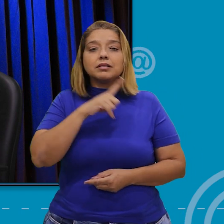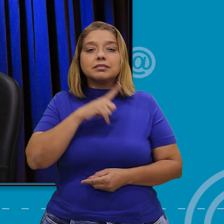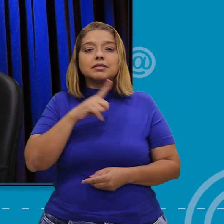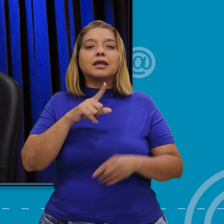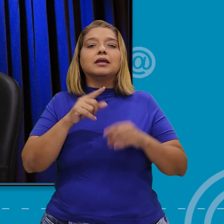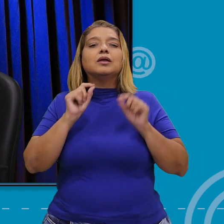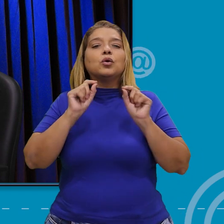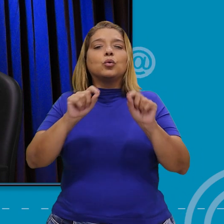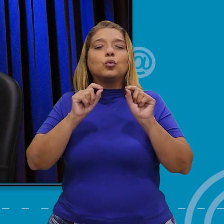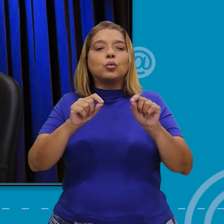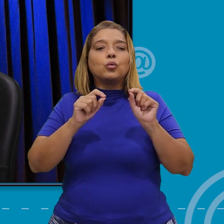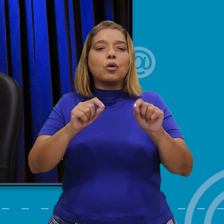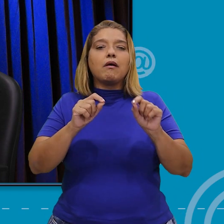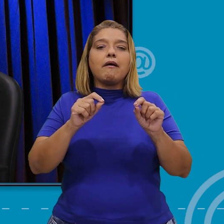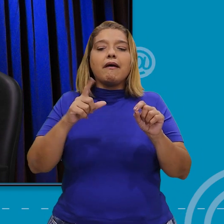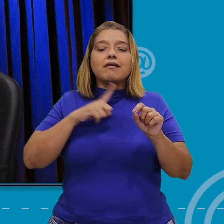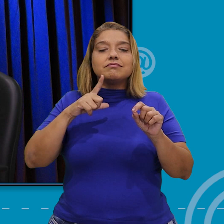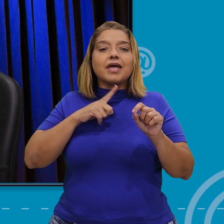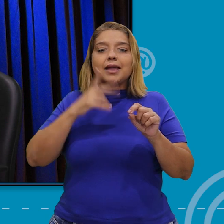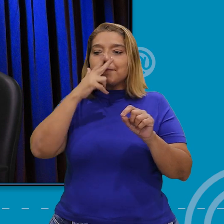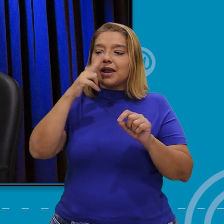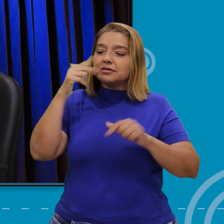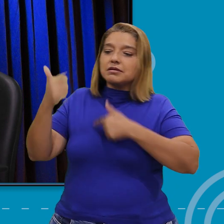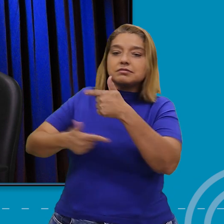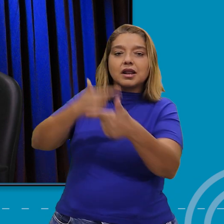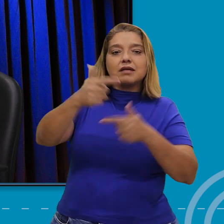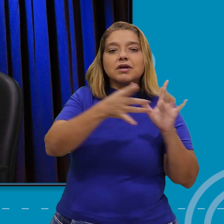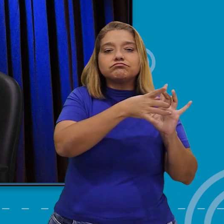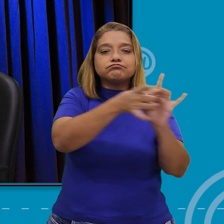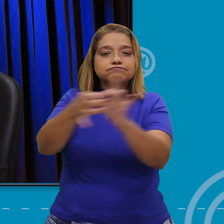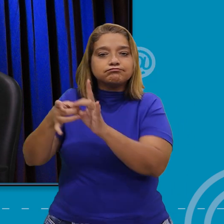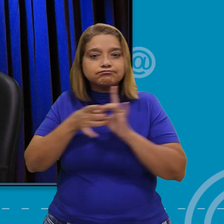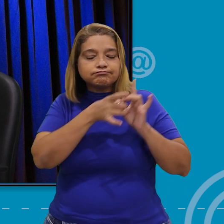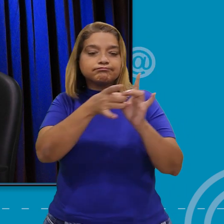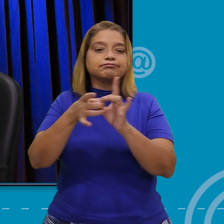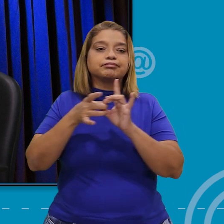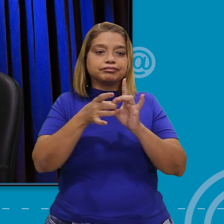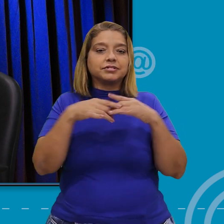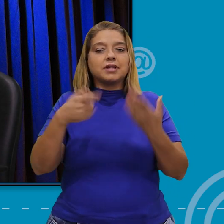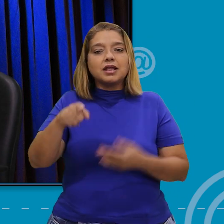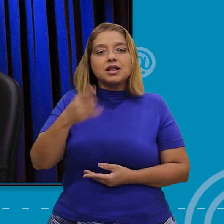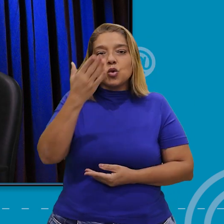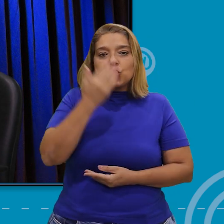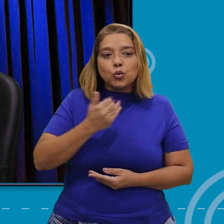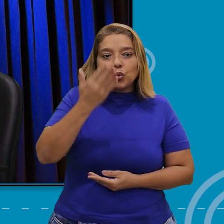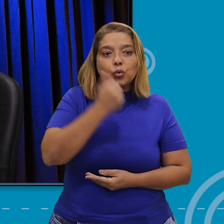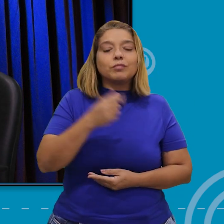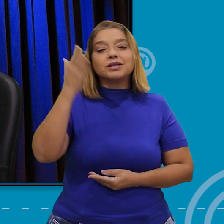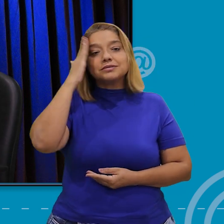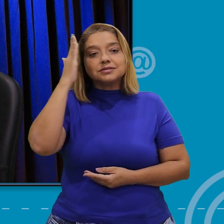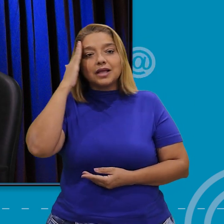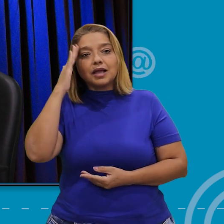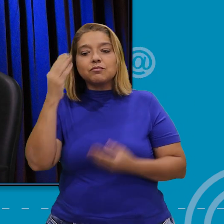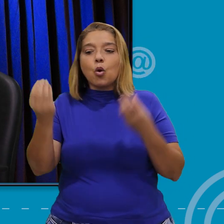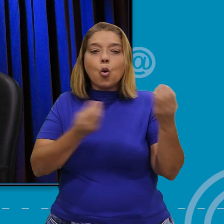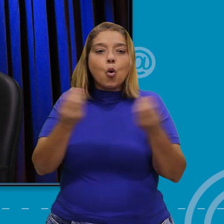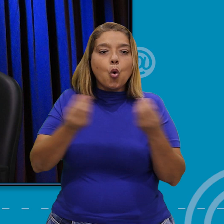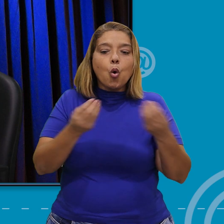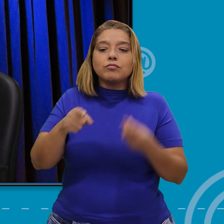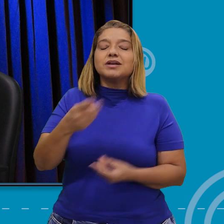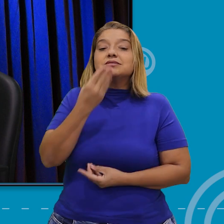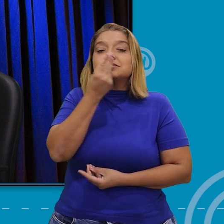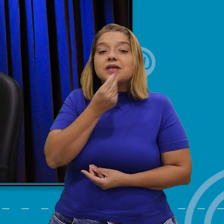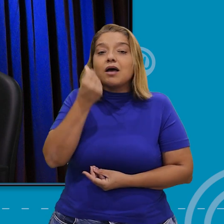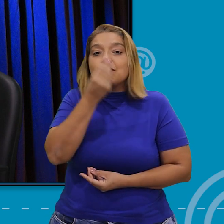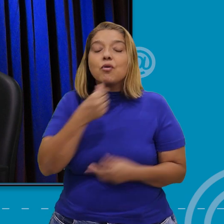tem toda uma questão sensorial envolvida. Aquele alimento ele tem uma cor, né, que determina ali,